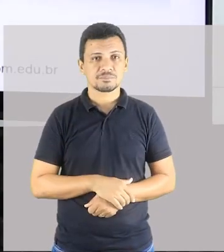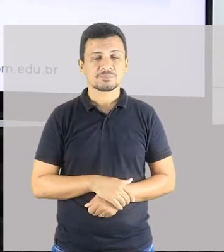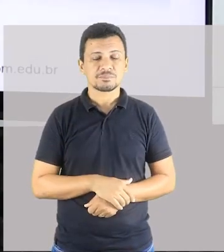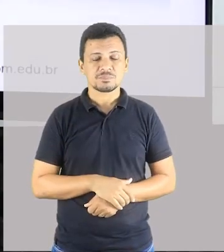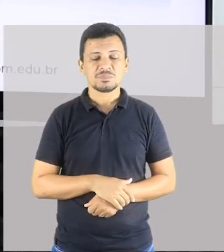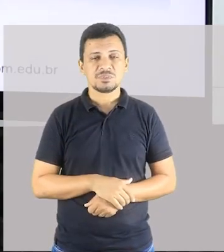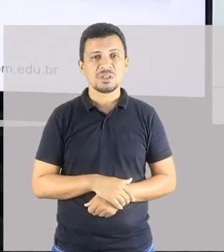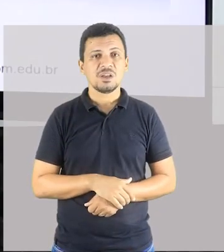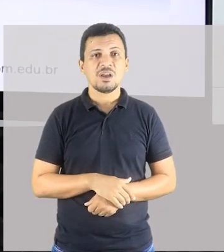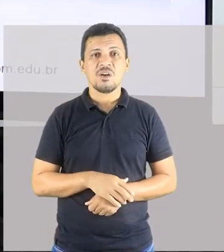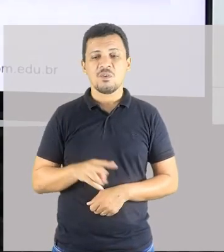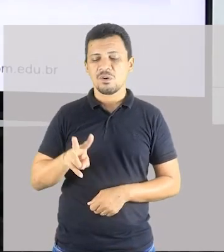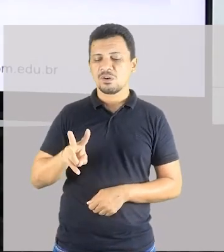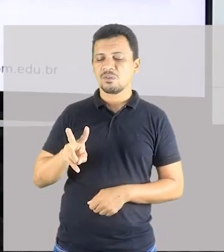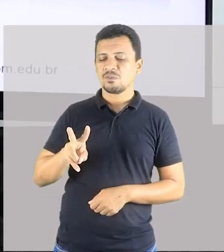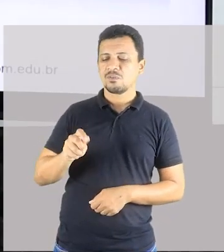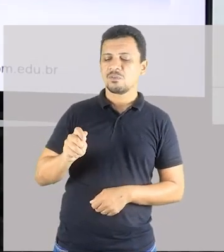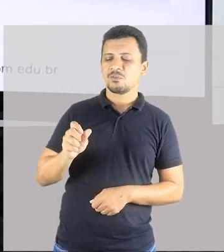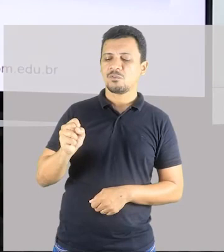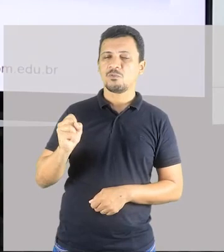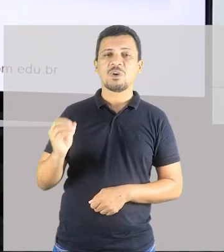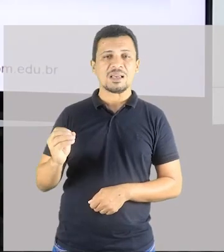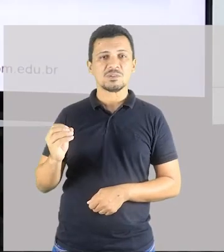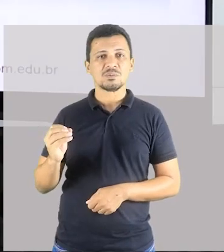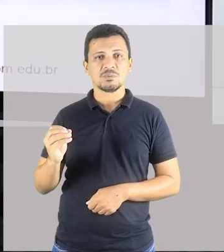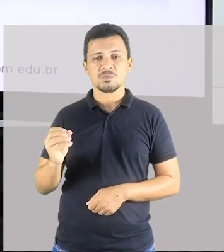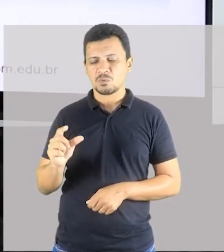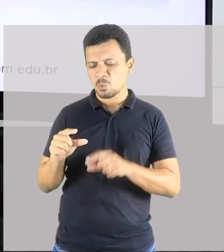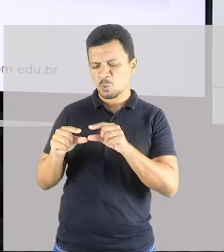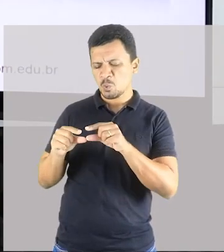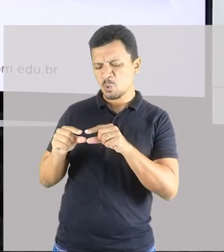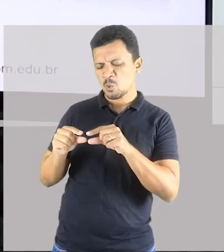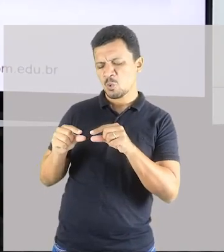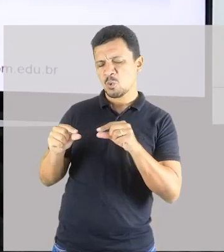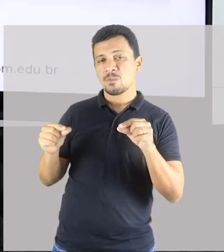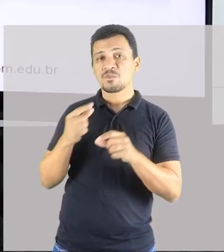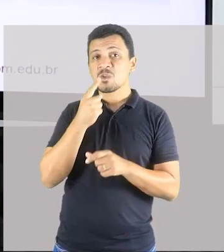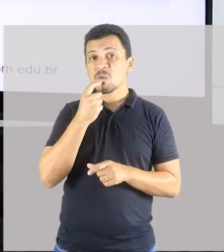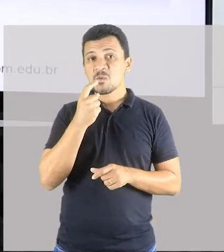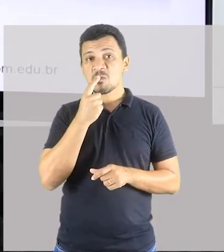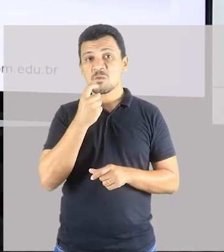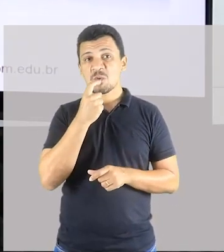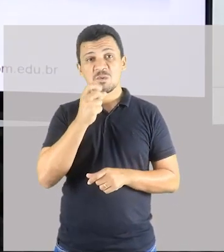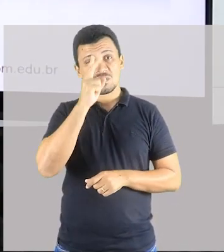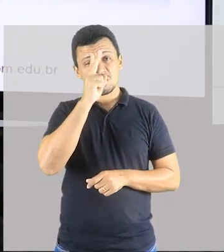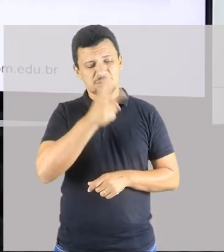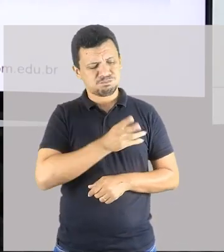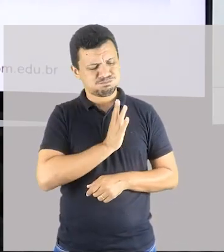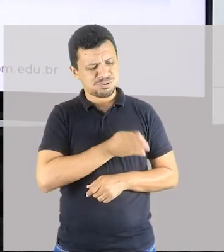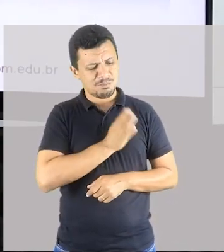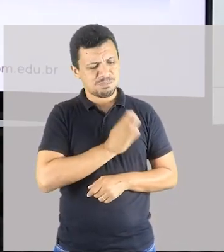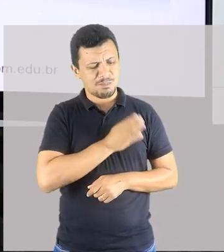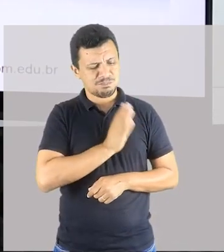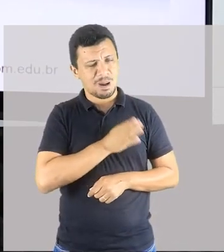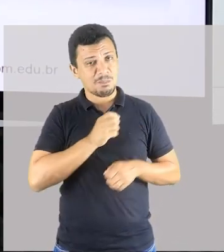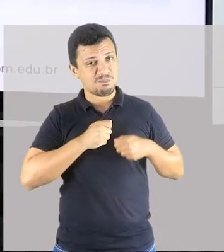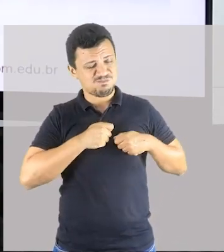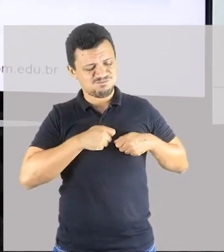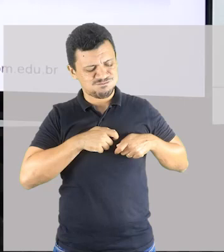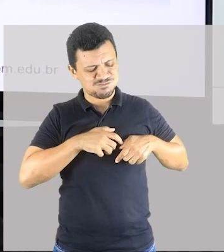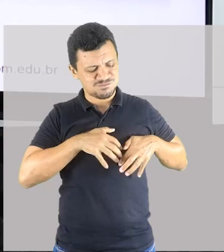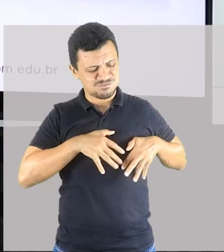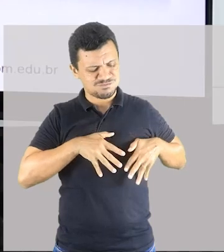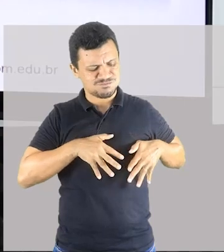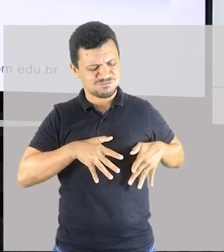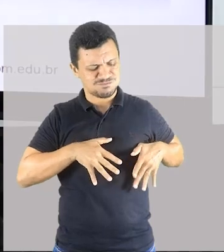a estrutura dos vasos, fazendo com que eles fiquem menores, então o sangue precisa ser bombeado com mais força para passar por